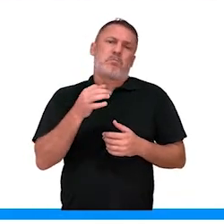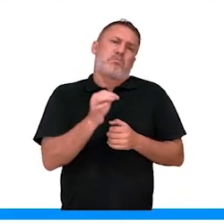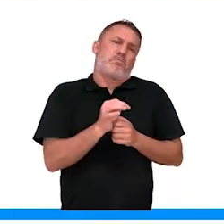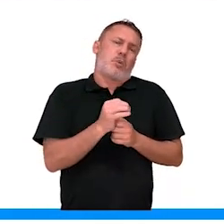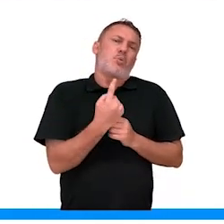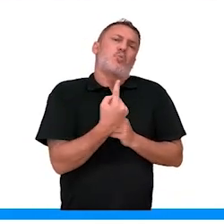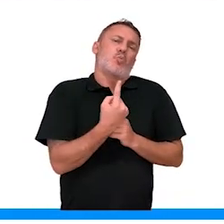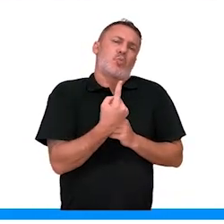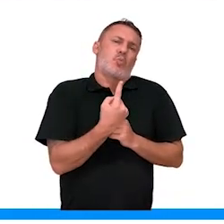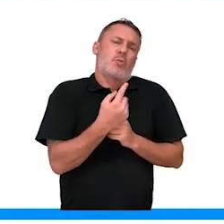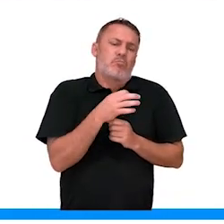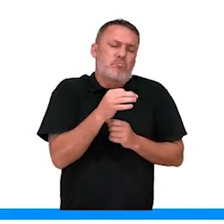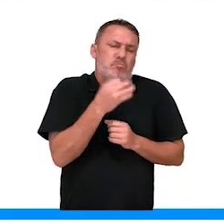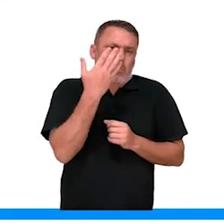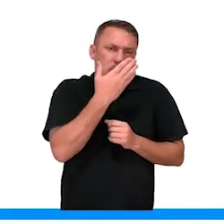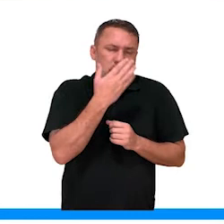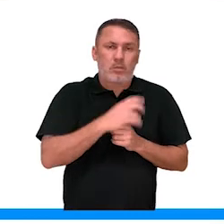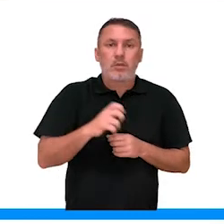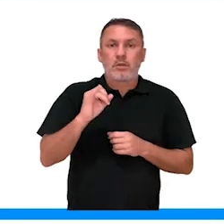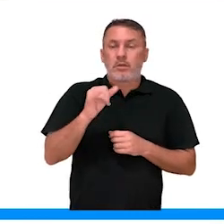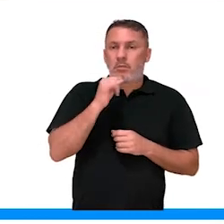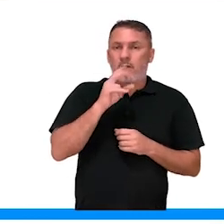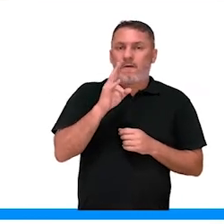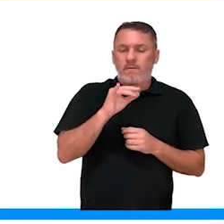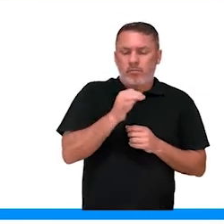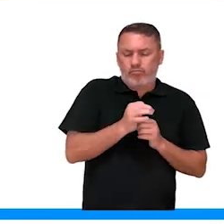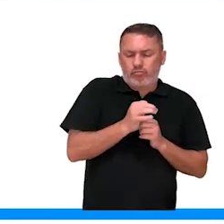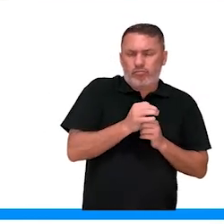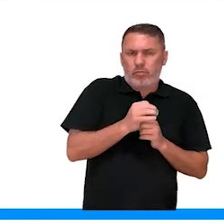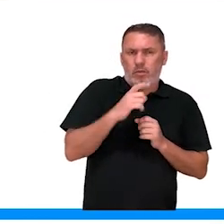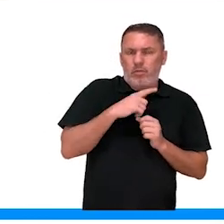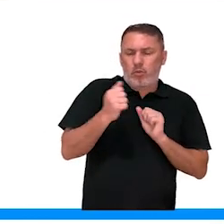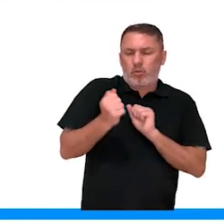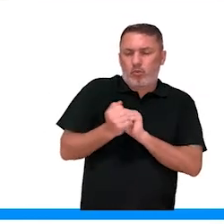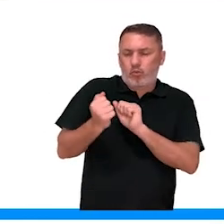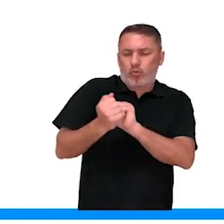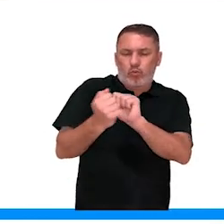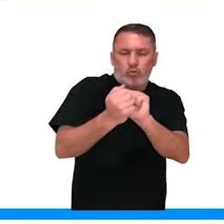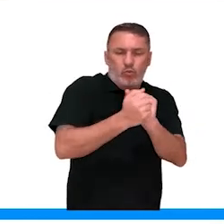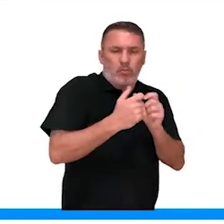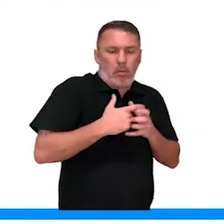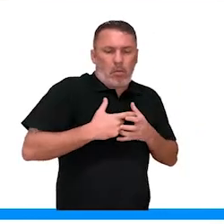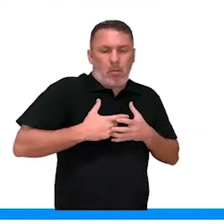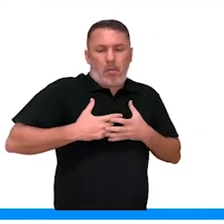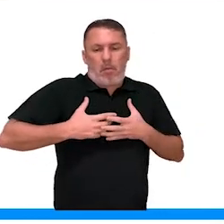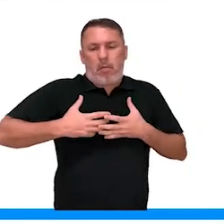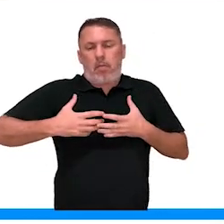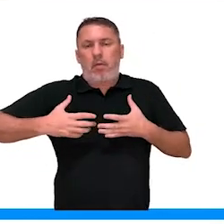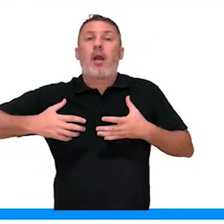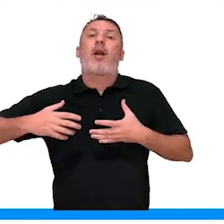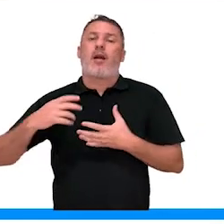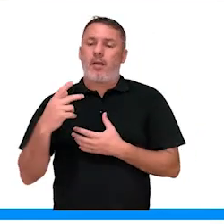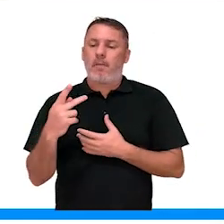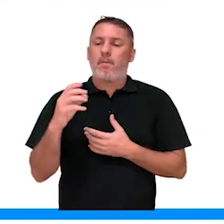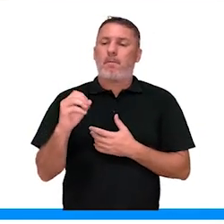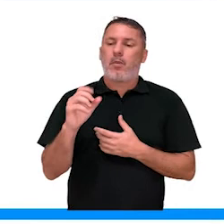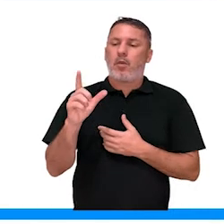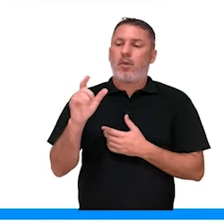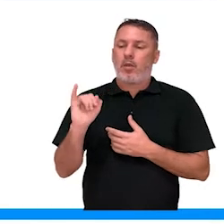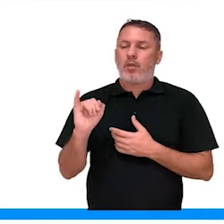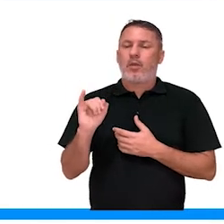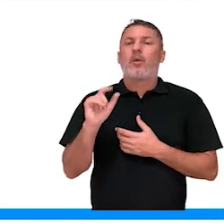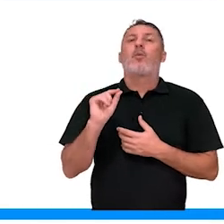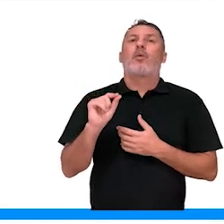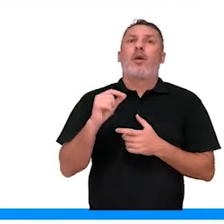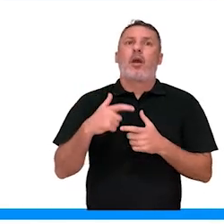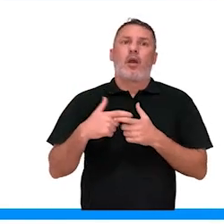pequeno, é um monossacarídeo. Quando eu vou unindo essas moléculas de glicose, ao final eu tenho um